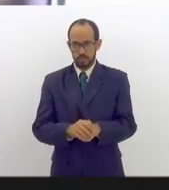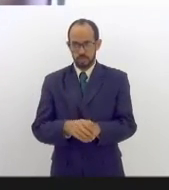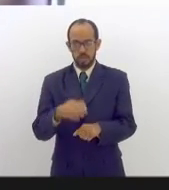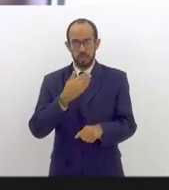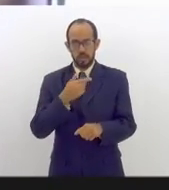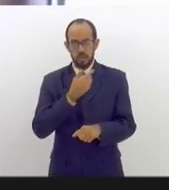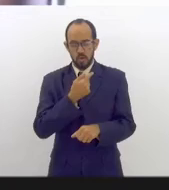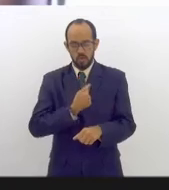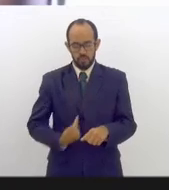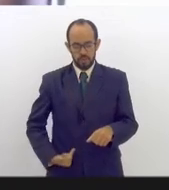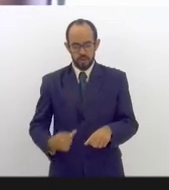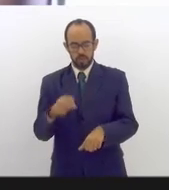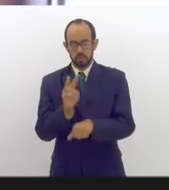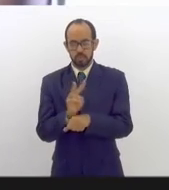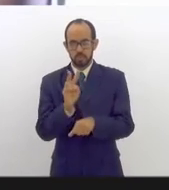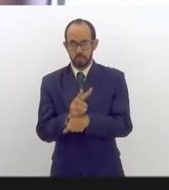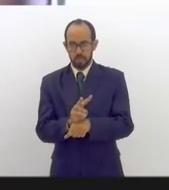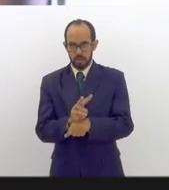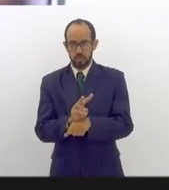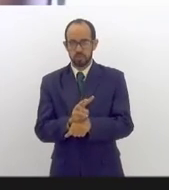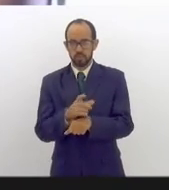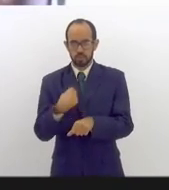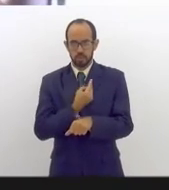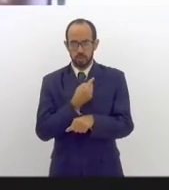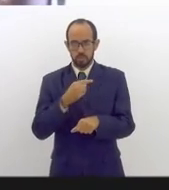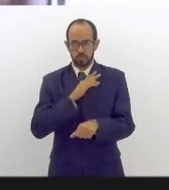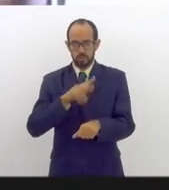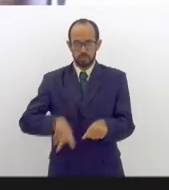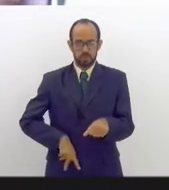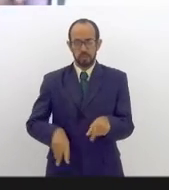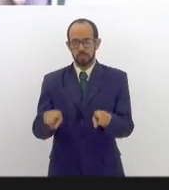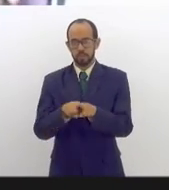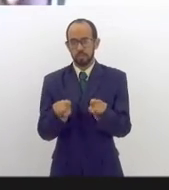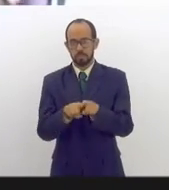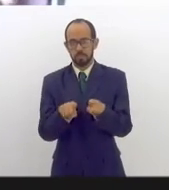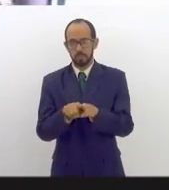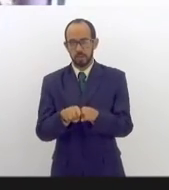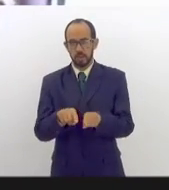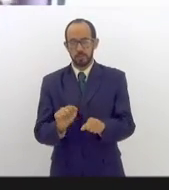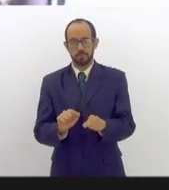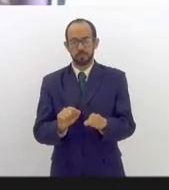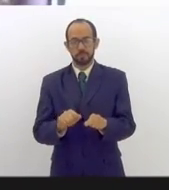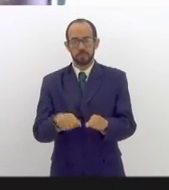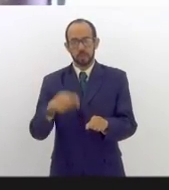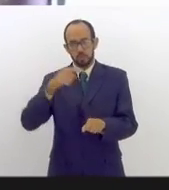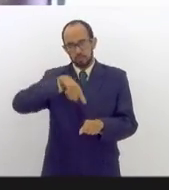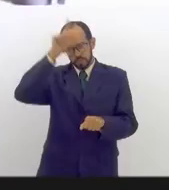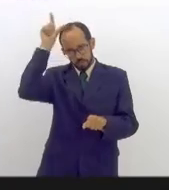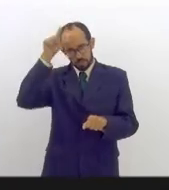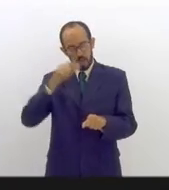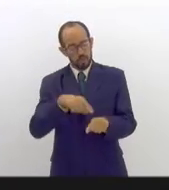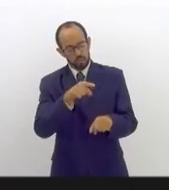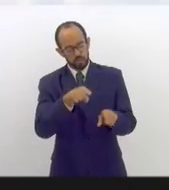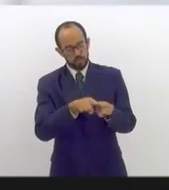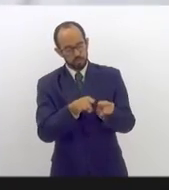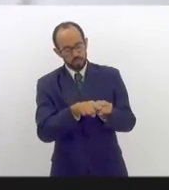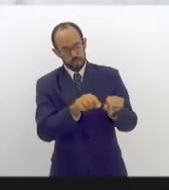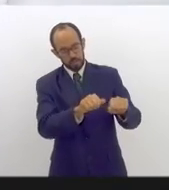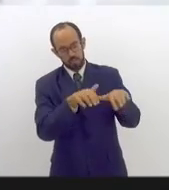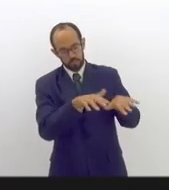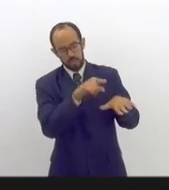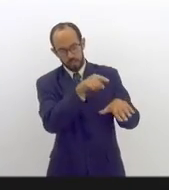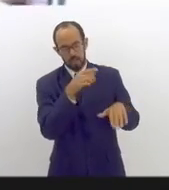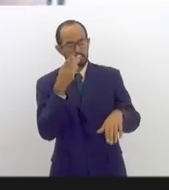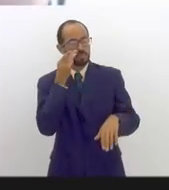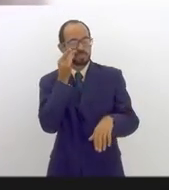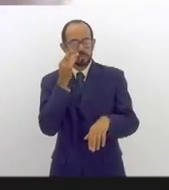em exercício, nosso presidente orgânico André Ciliano, e também ao deputado Luiz Paulo, que está aí no plenário físico